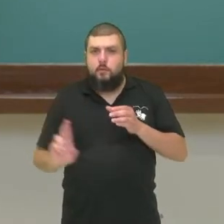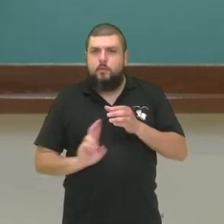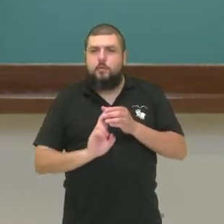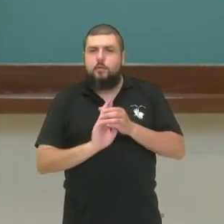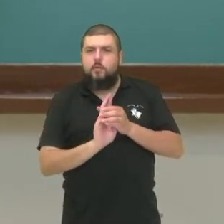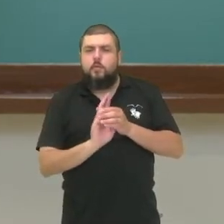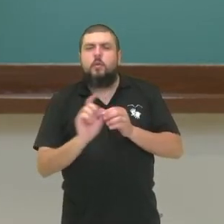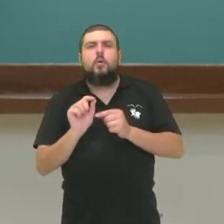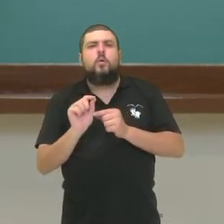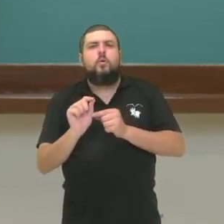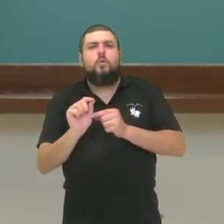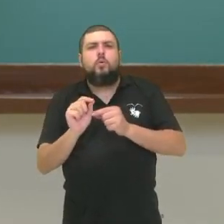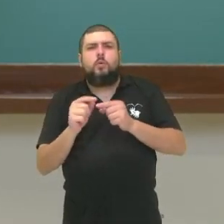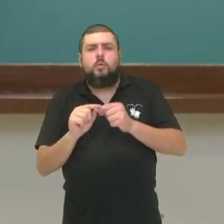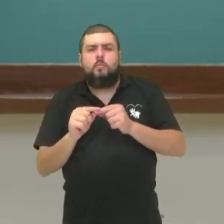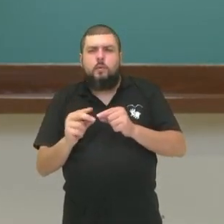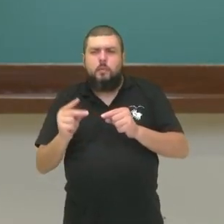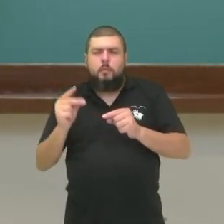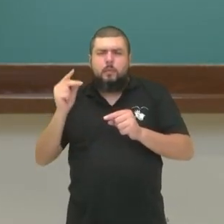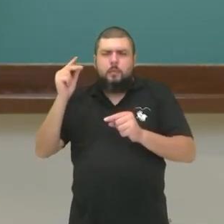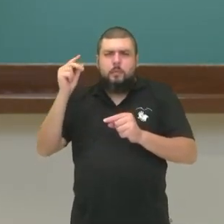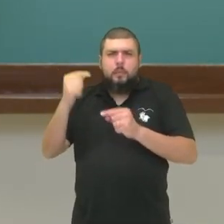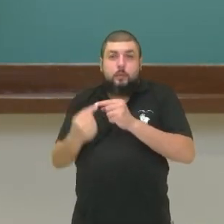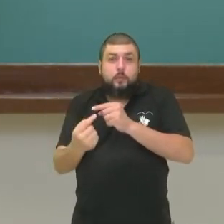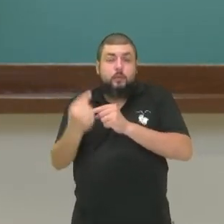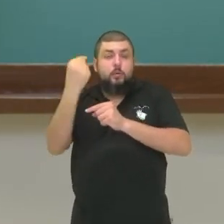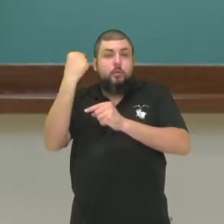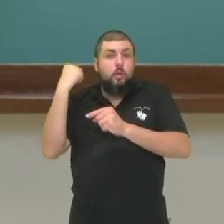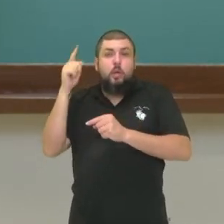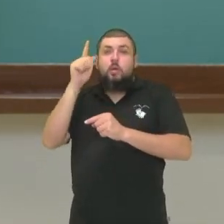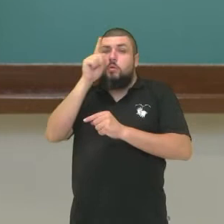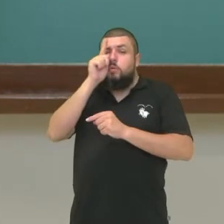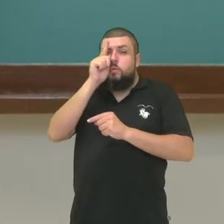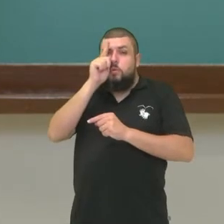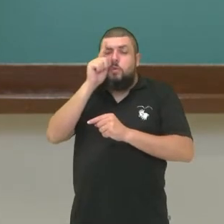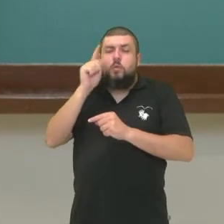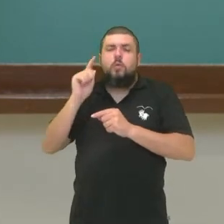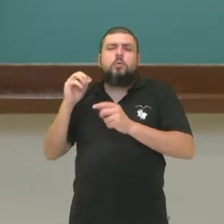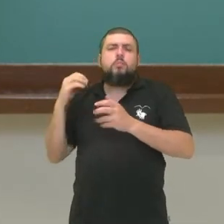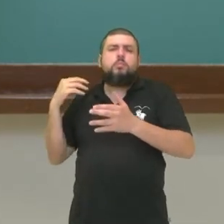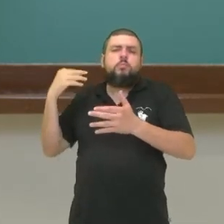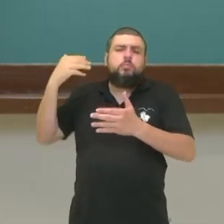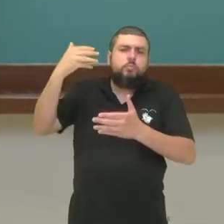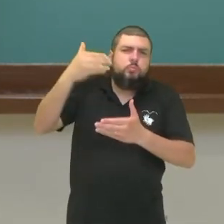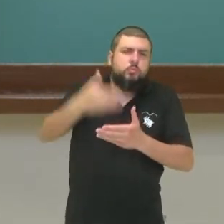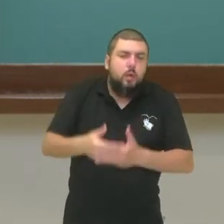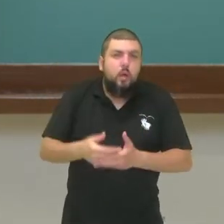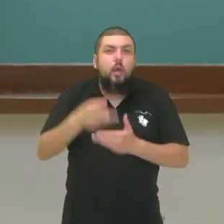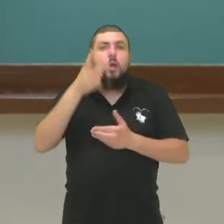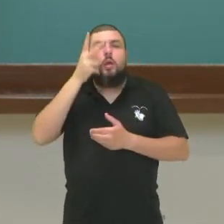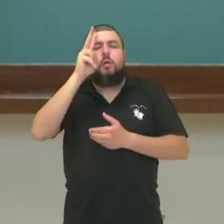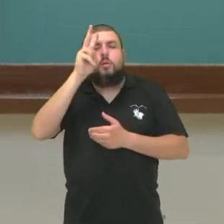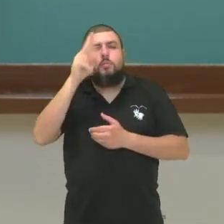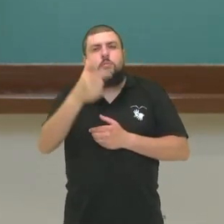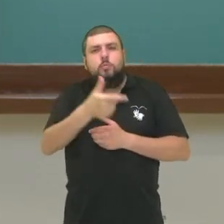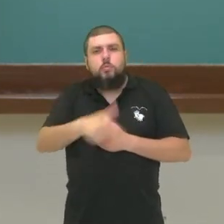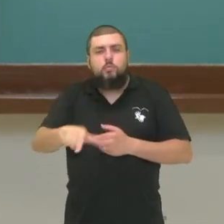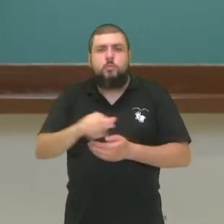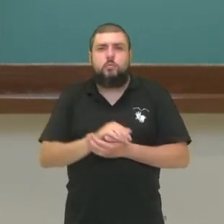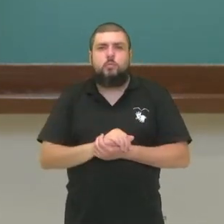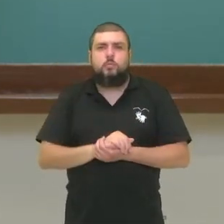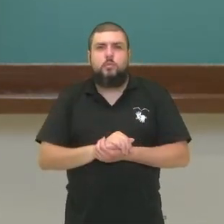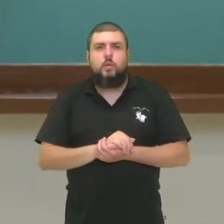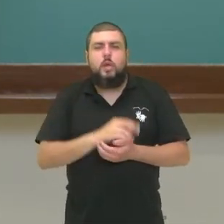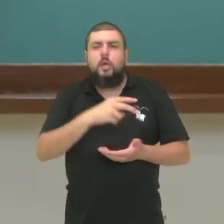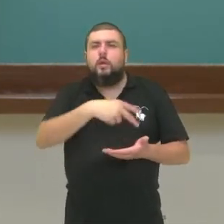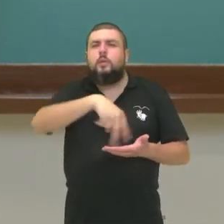da idade lá dos gregos, trouxe novamente para essas classes. Qual a dança que era praticada aqui?